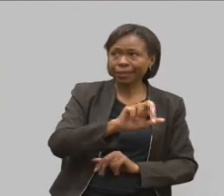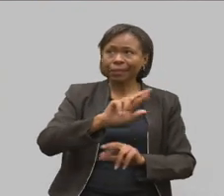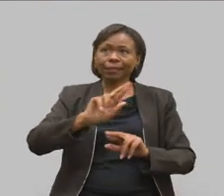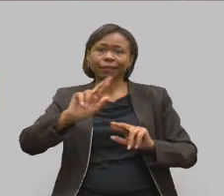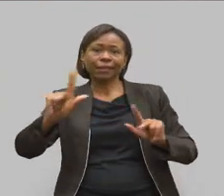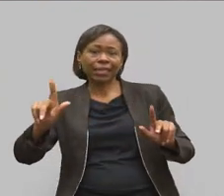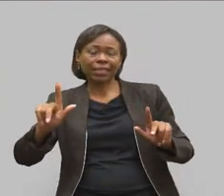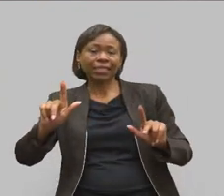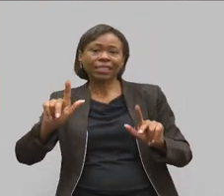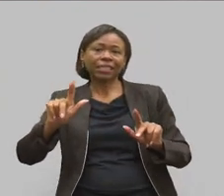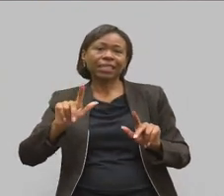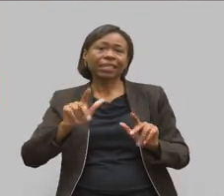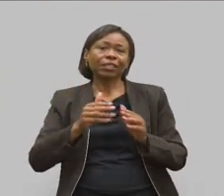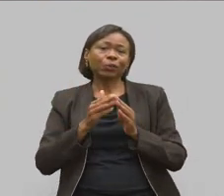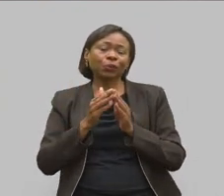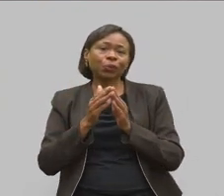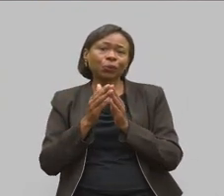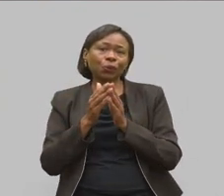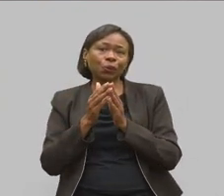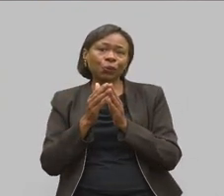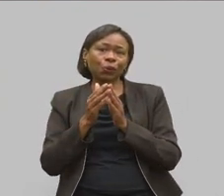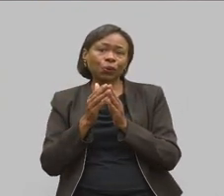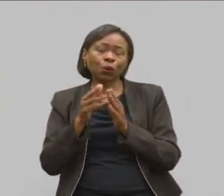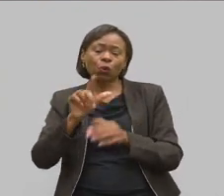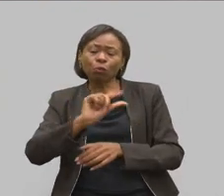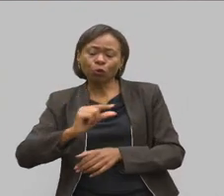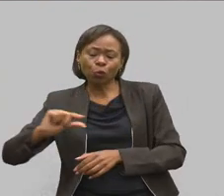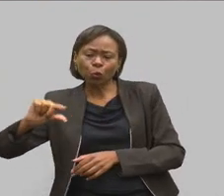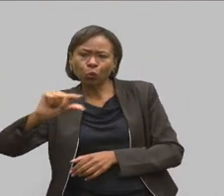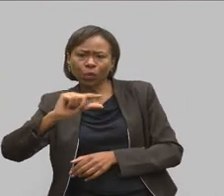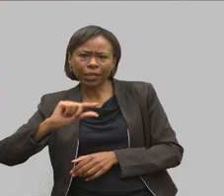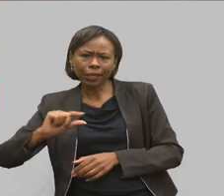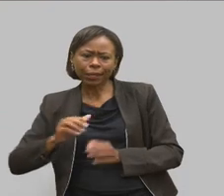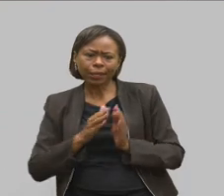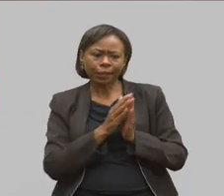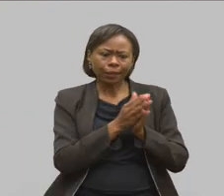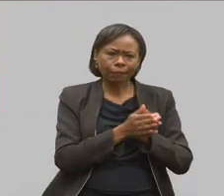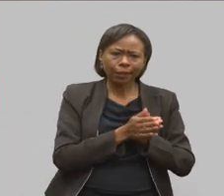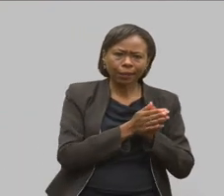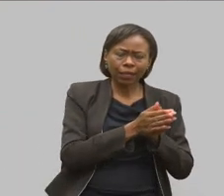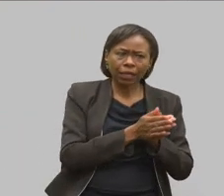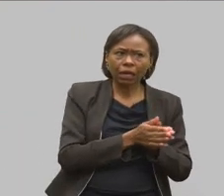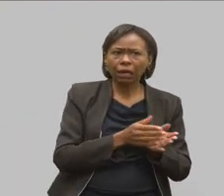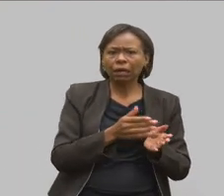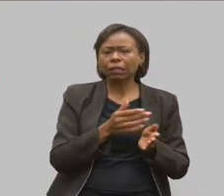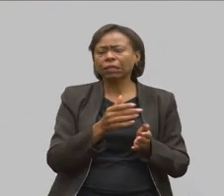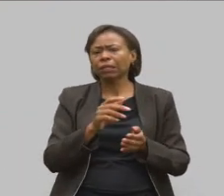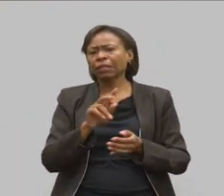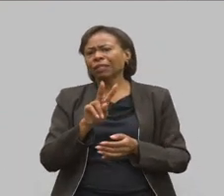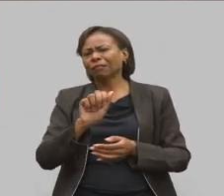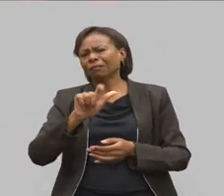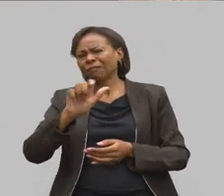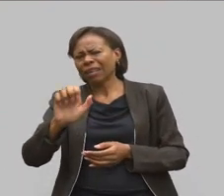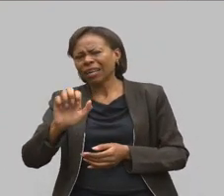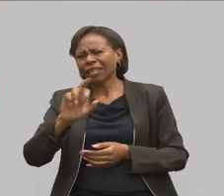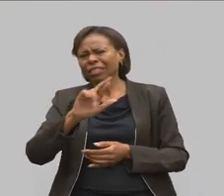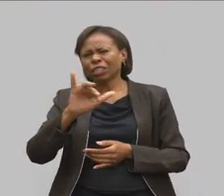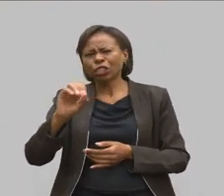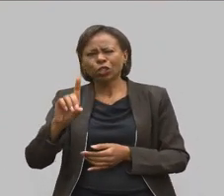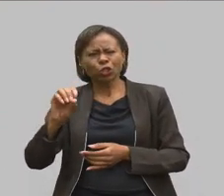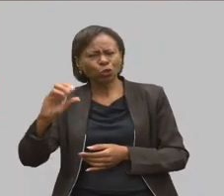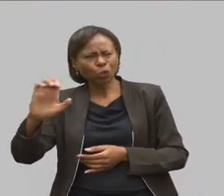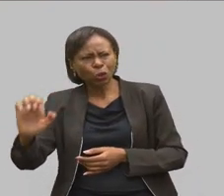Rio Doce é muito diferente falar do Vale do Mucuri é muito diferente falar é do Vale do São Francisco muito diferente falar